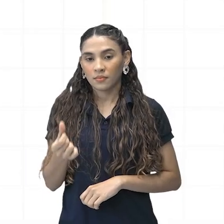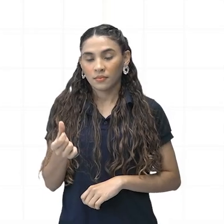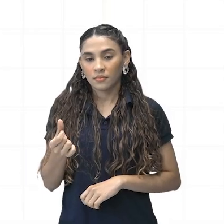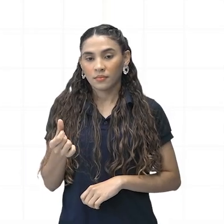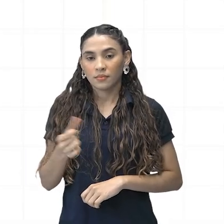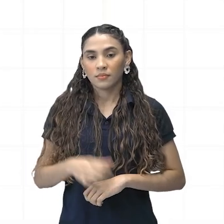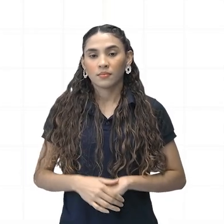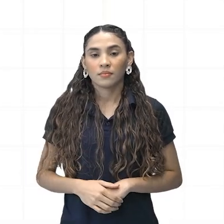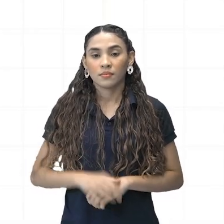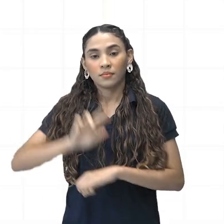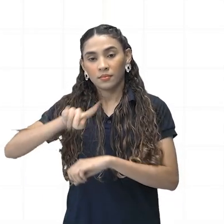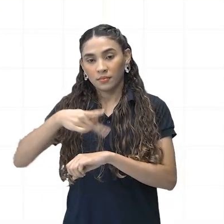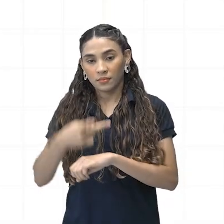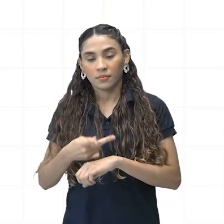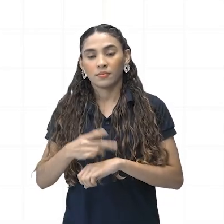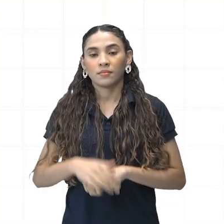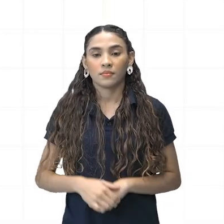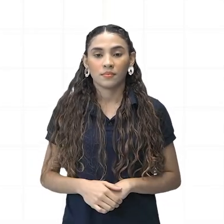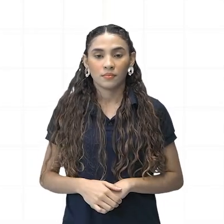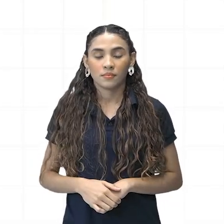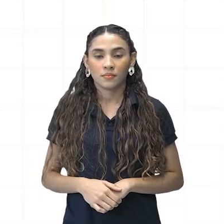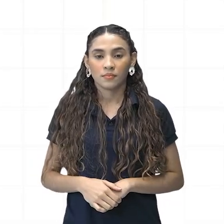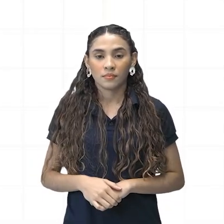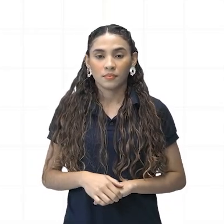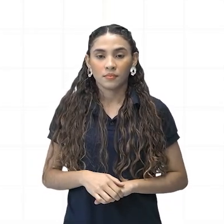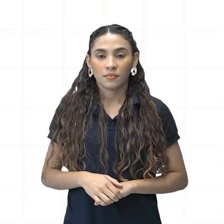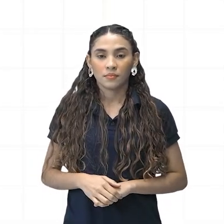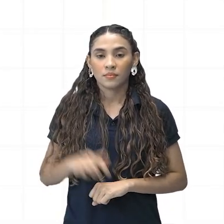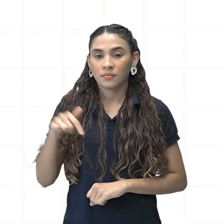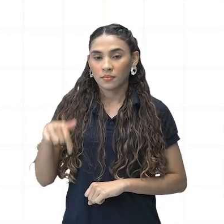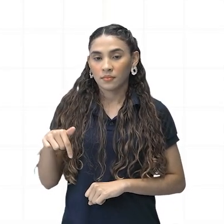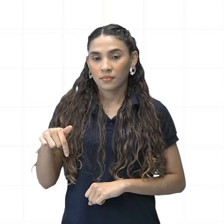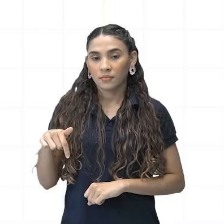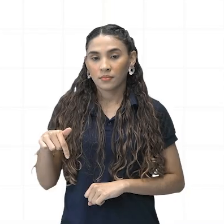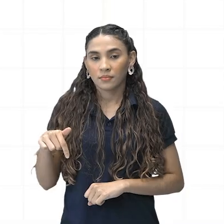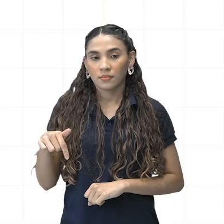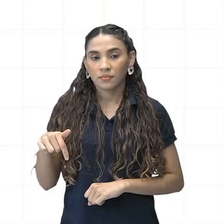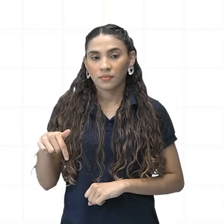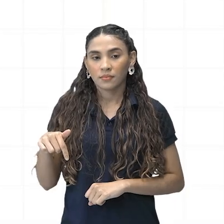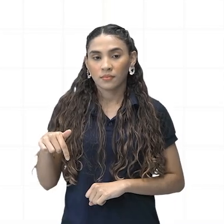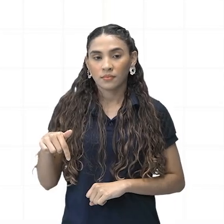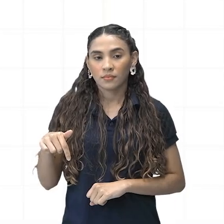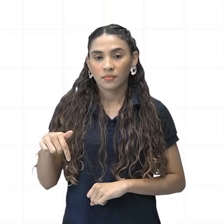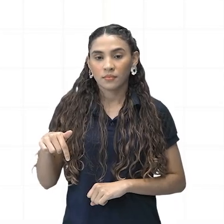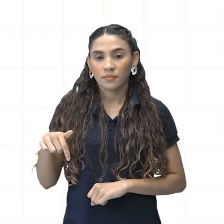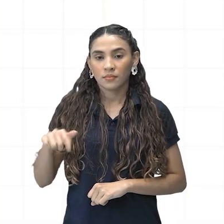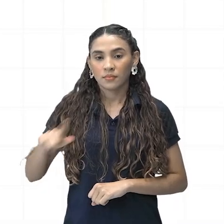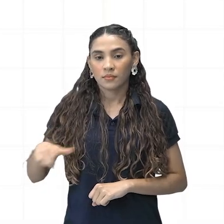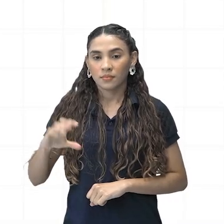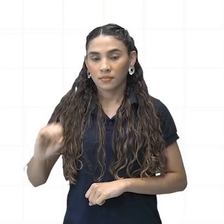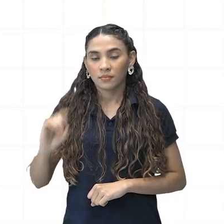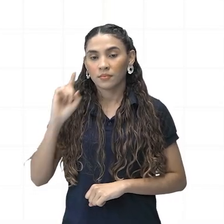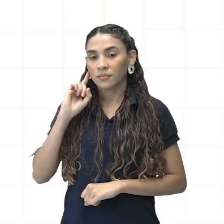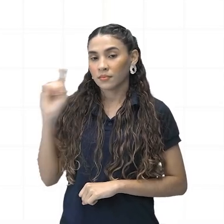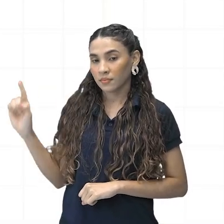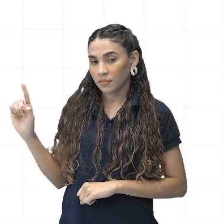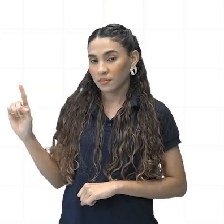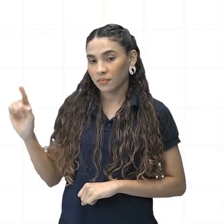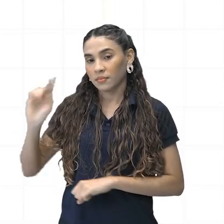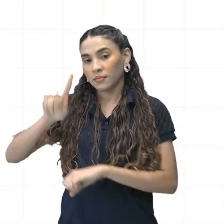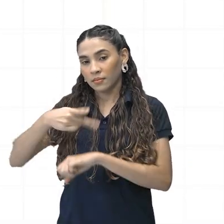6,6. Depois, o 7. E, por fim,